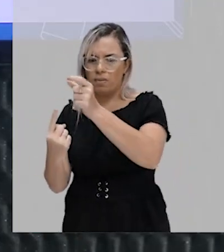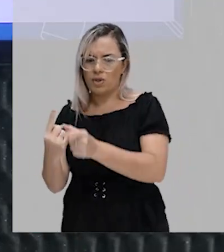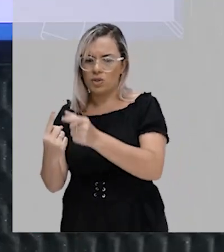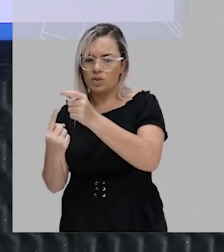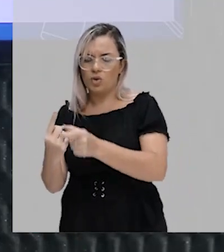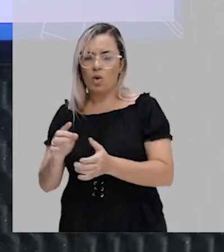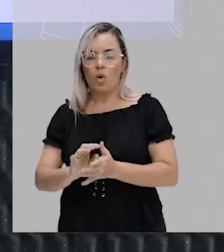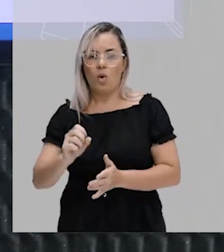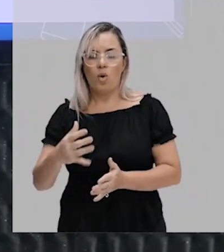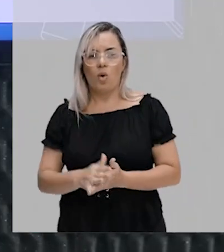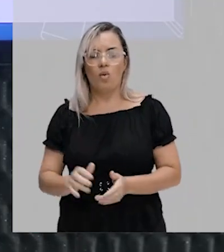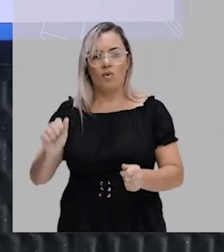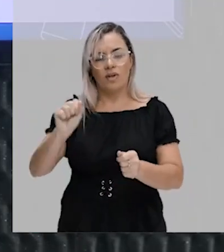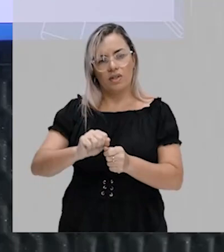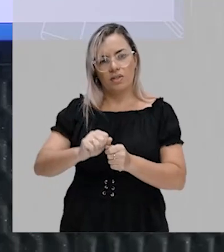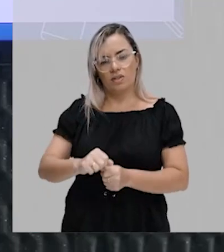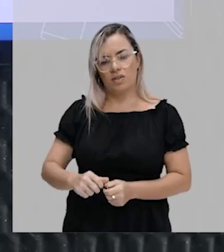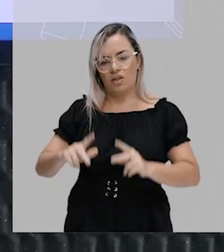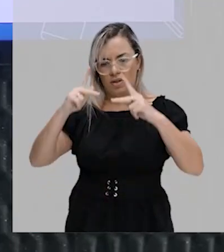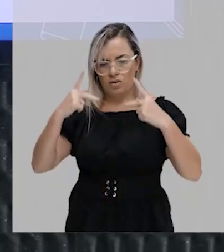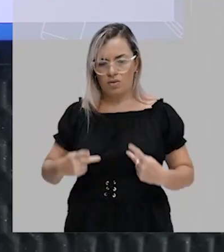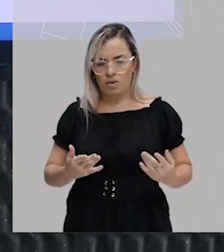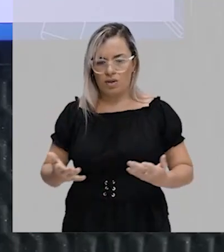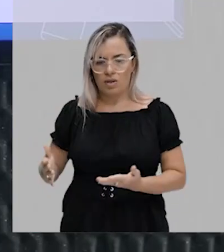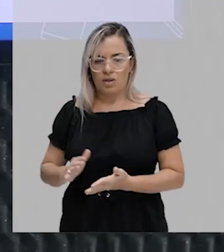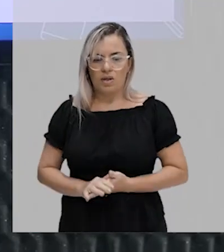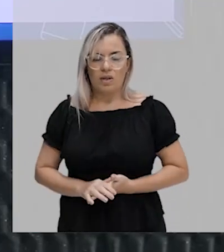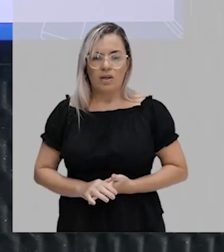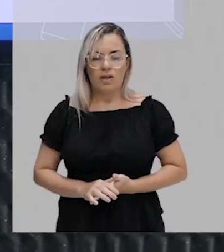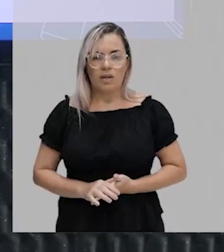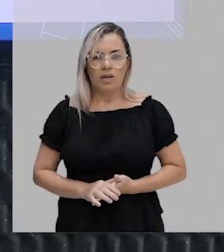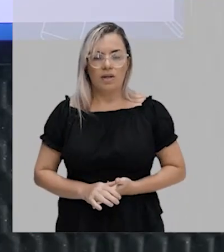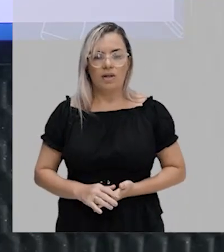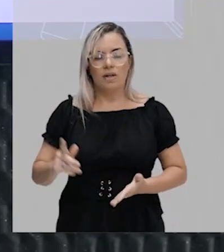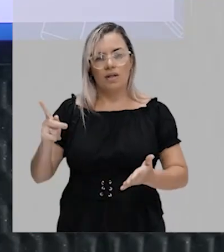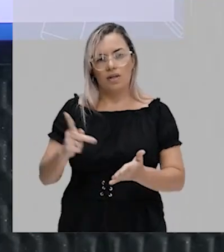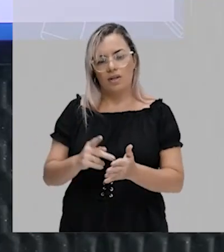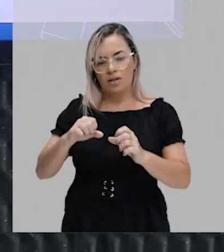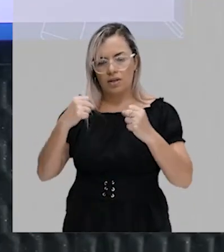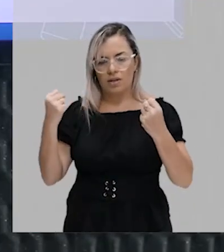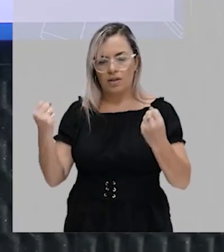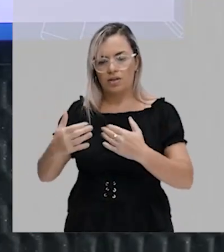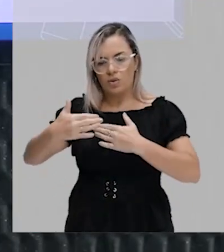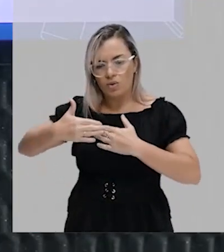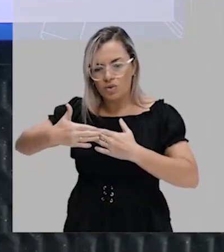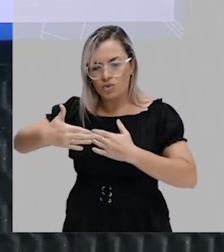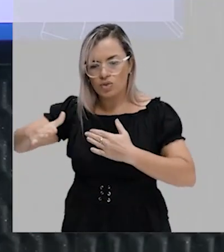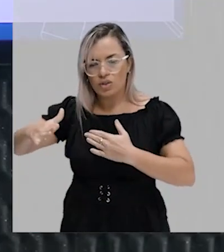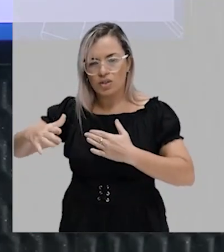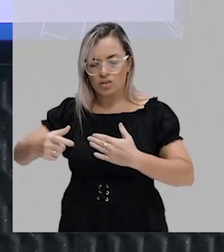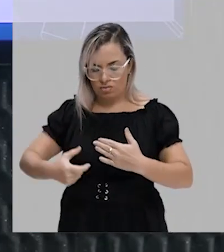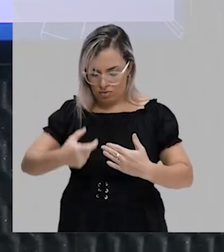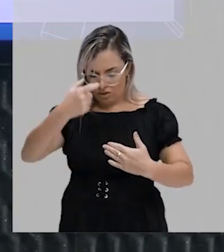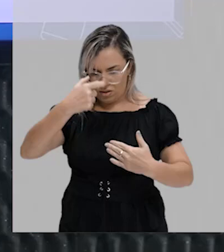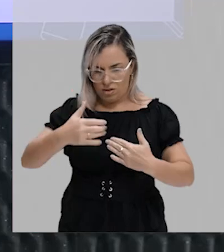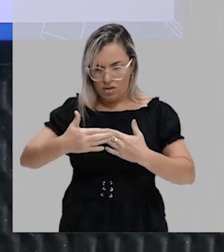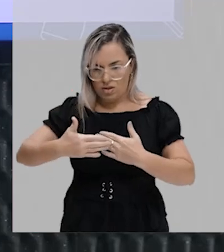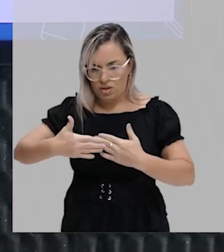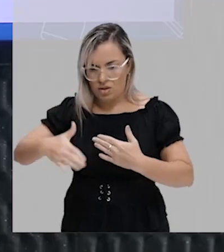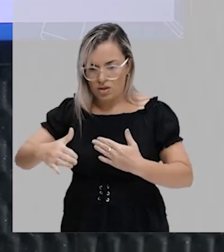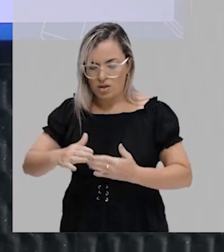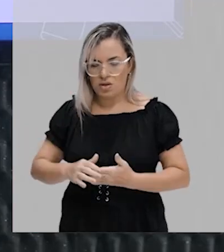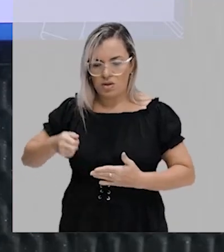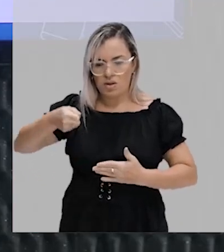são exteriores aos indivíduos e também coercitivos, porque moldam as ações